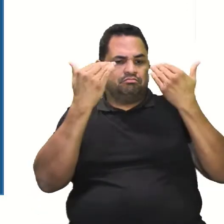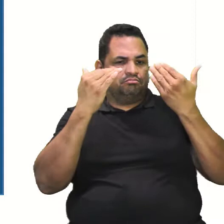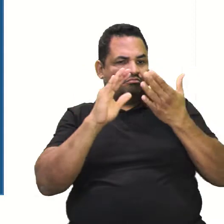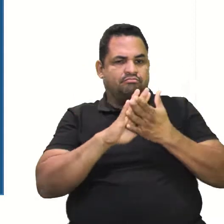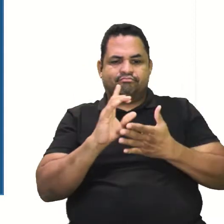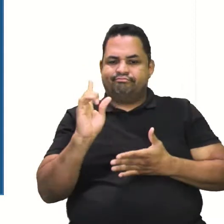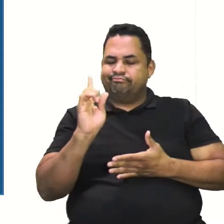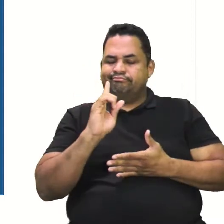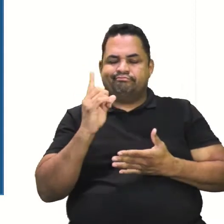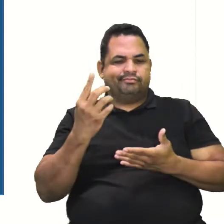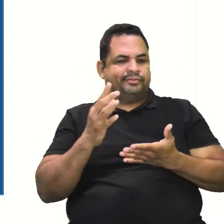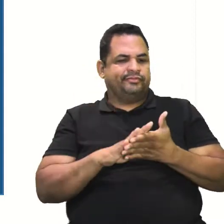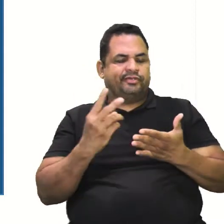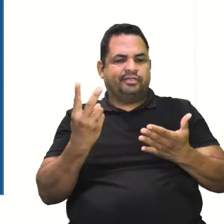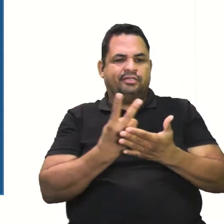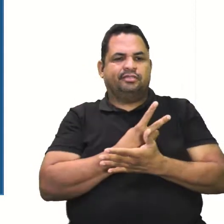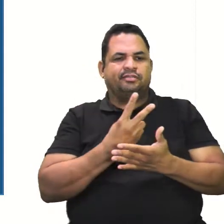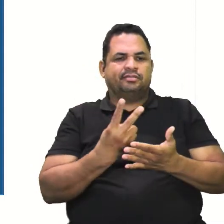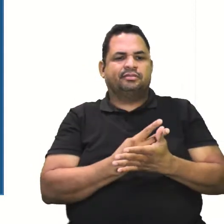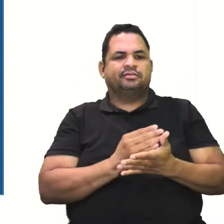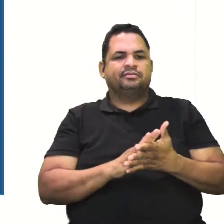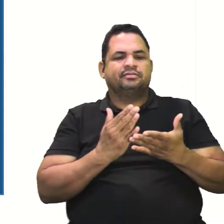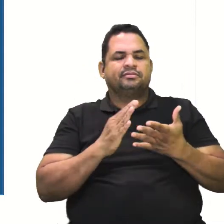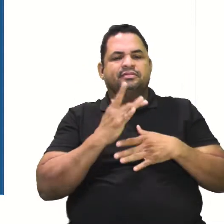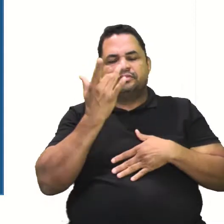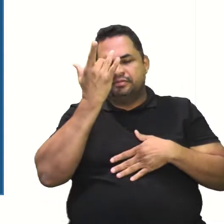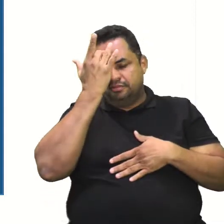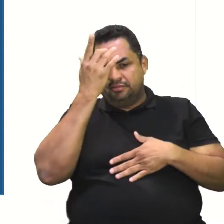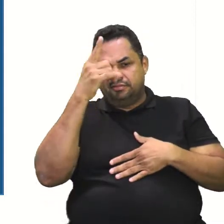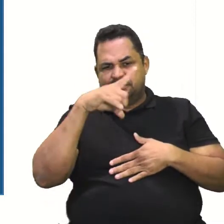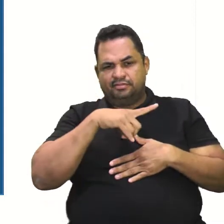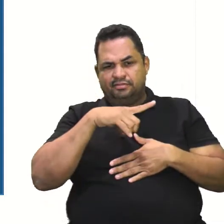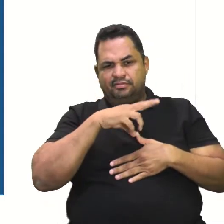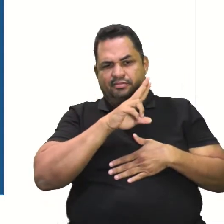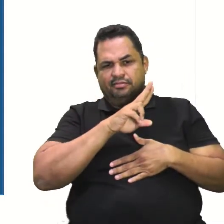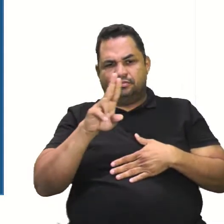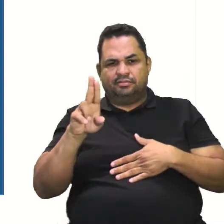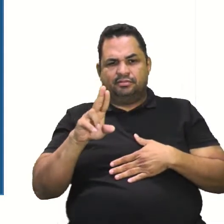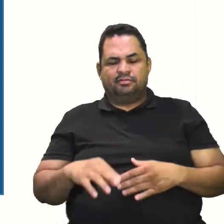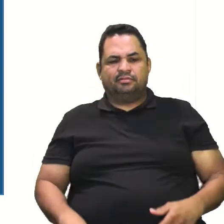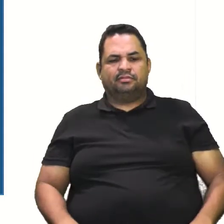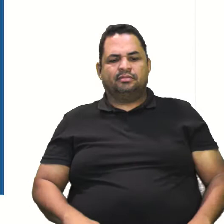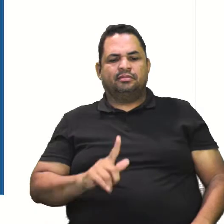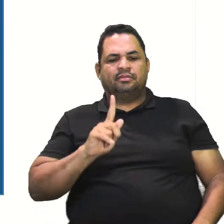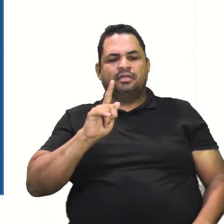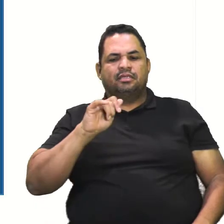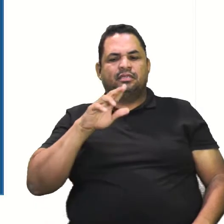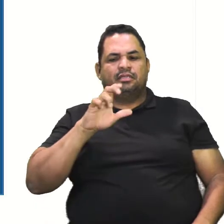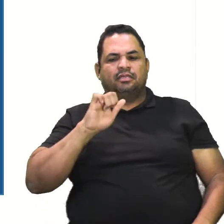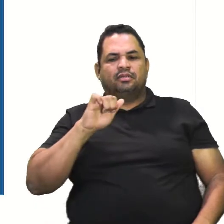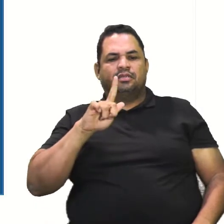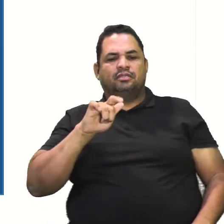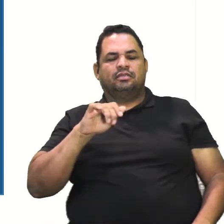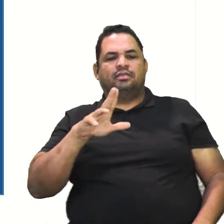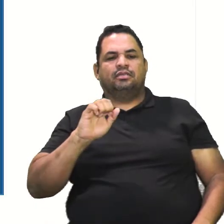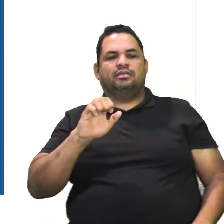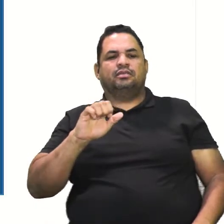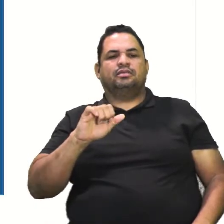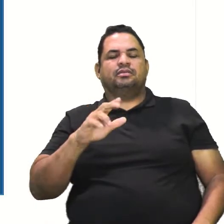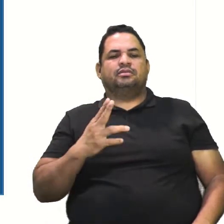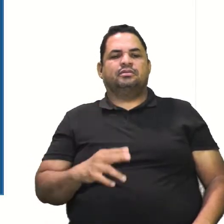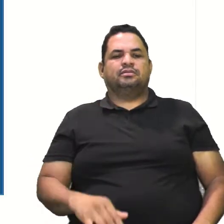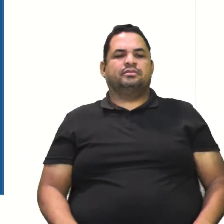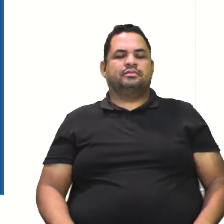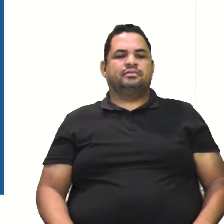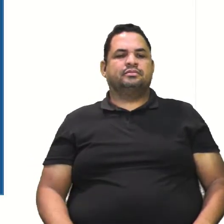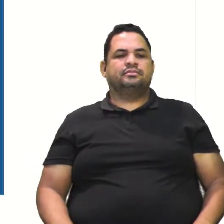atenção, não erra essa, não. Para ficar bem mais fácil, nós temos um nome, Galileu Galilei. Galileu Galilei.